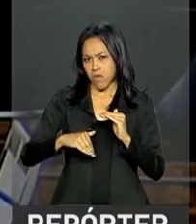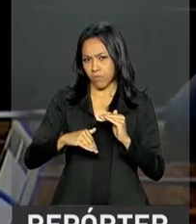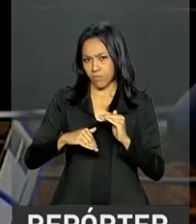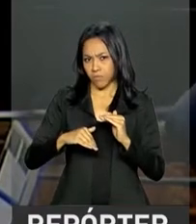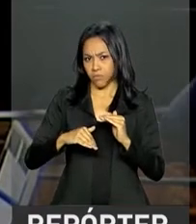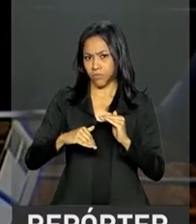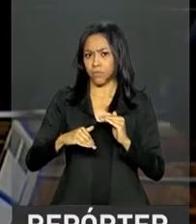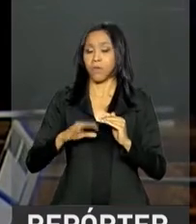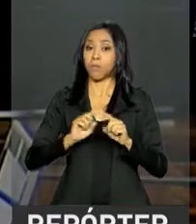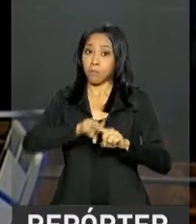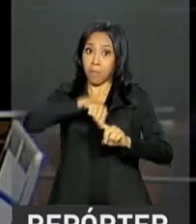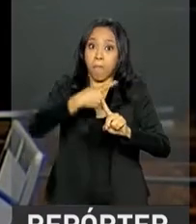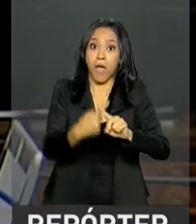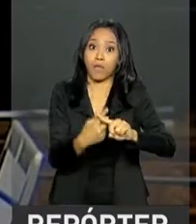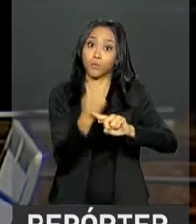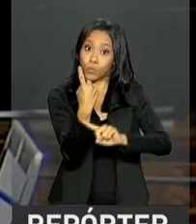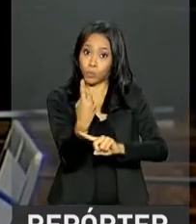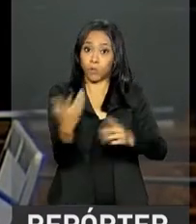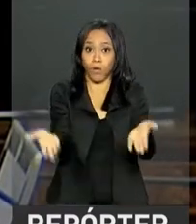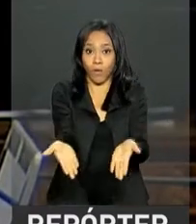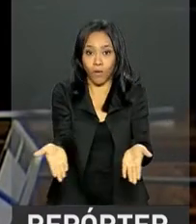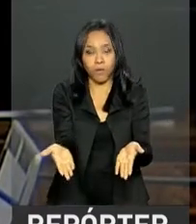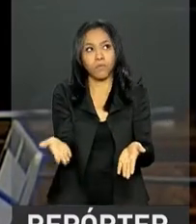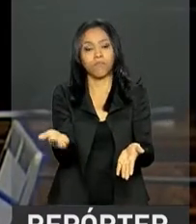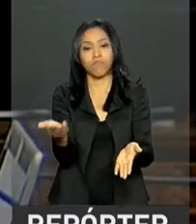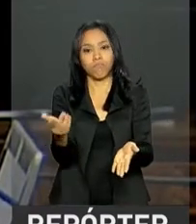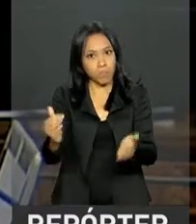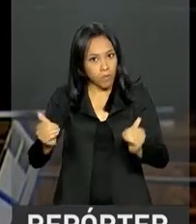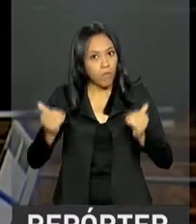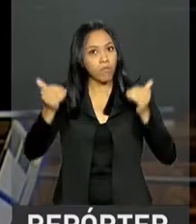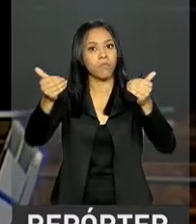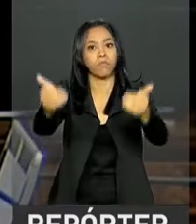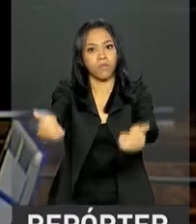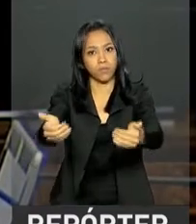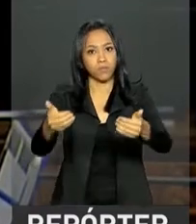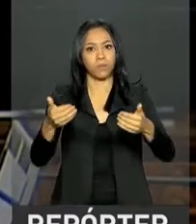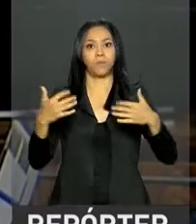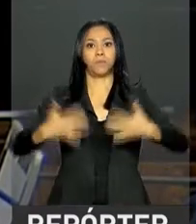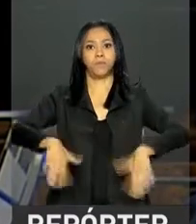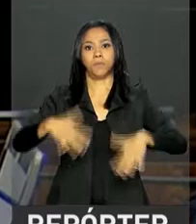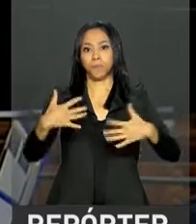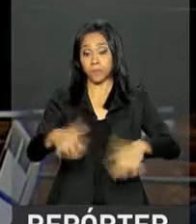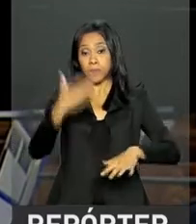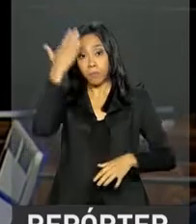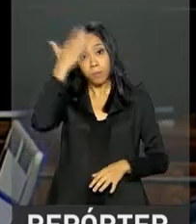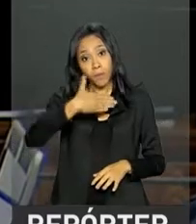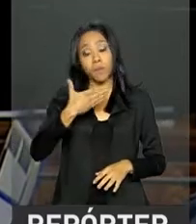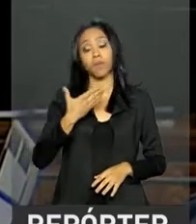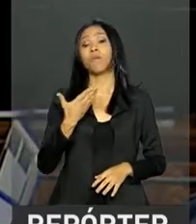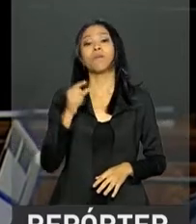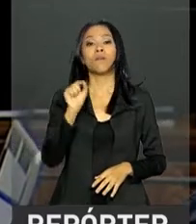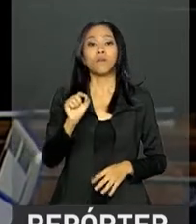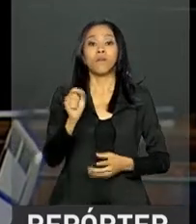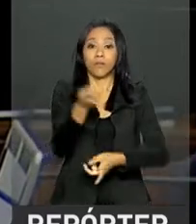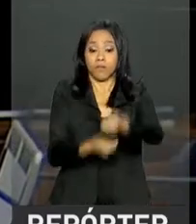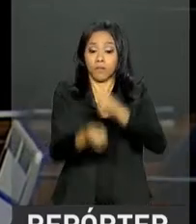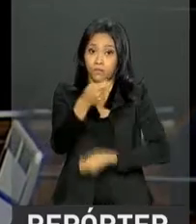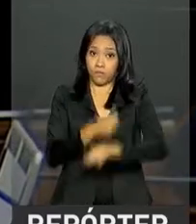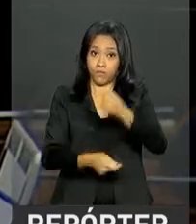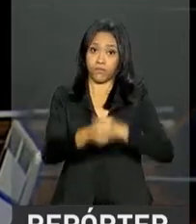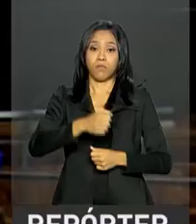para mais um já é um avanço grande e mostra que a economia está